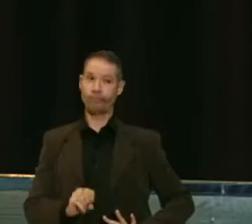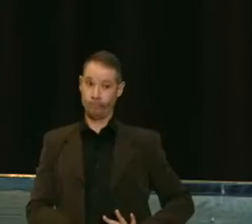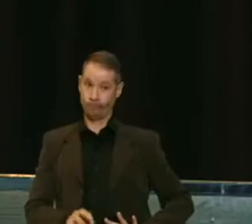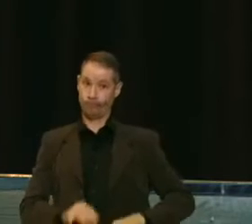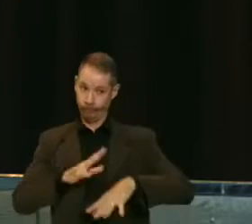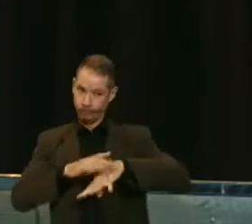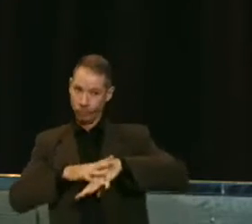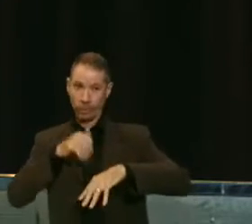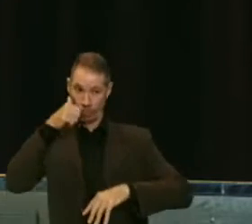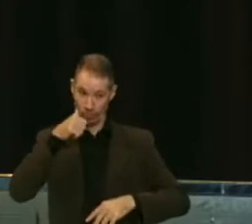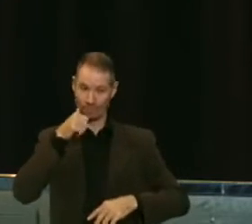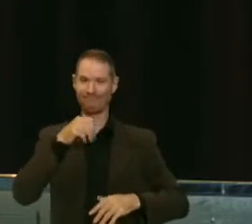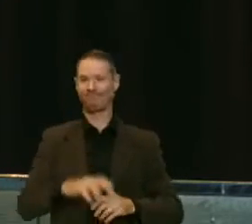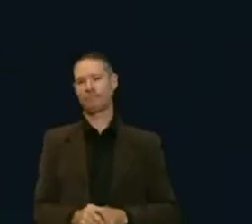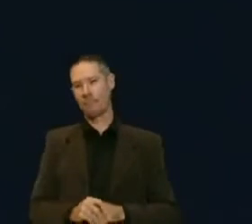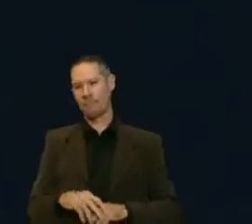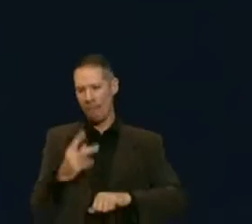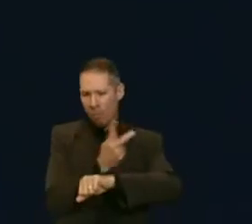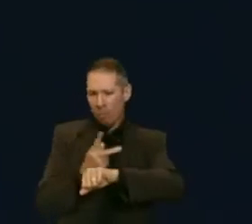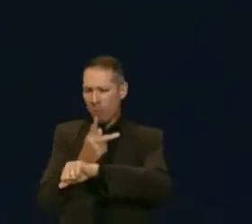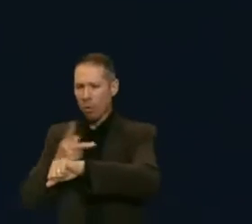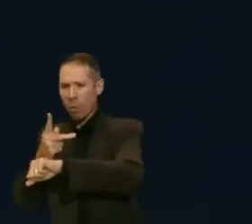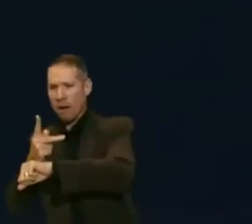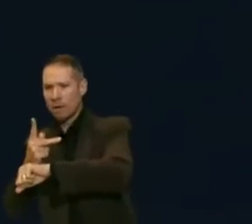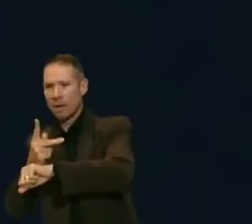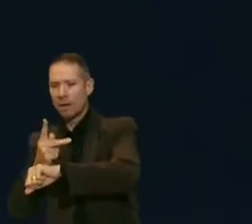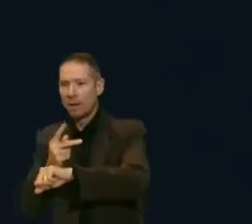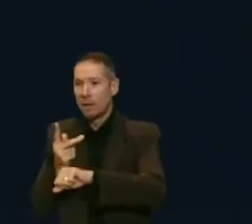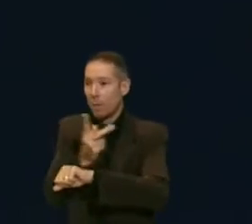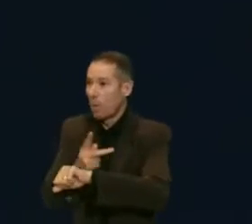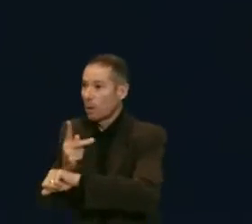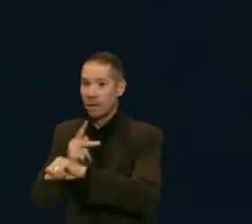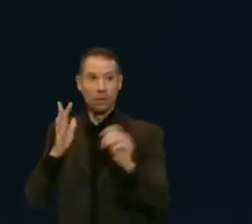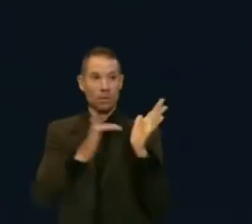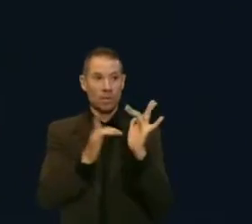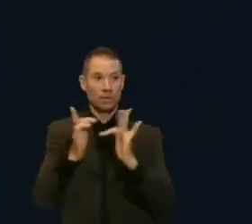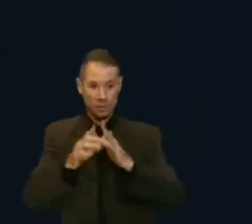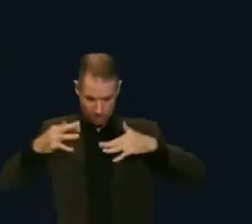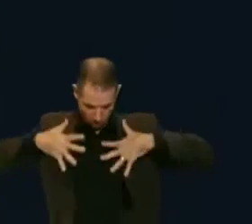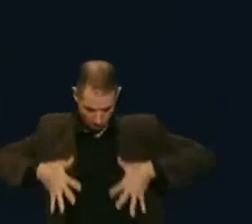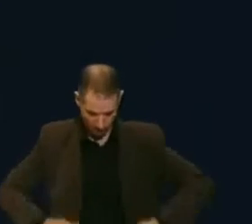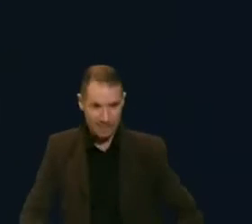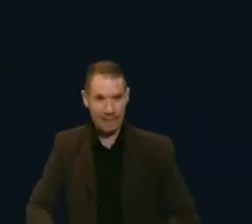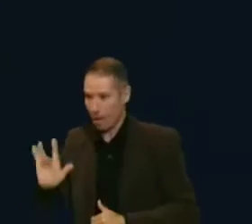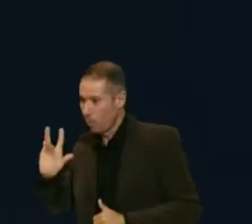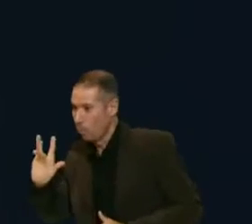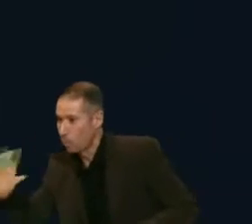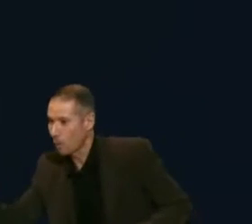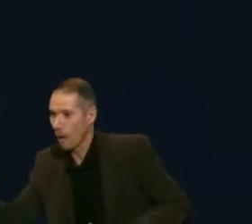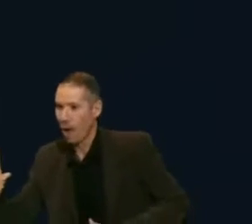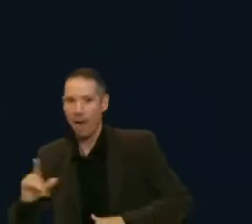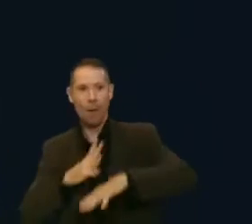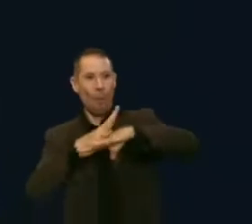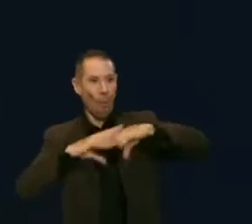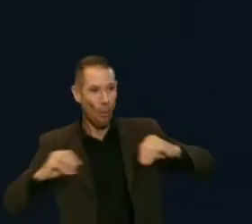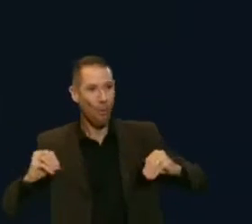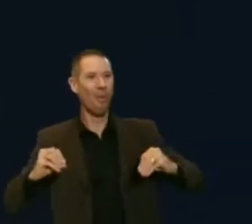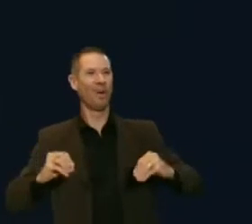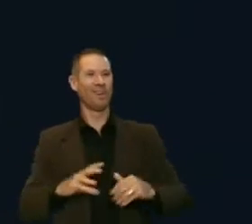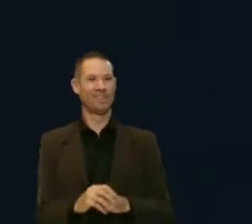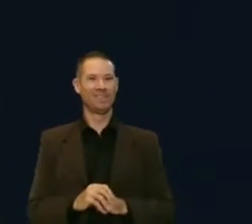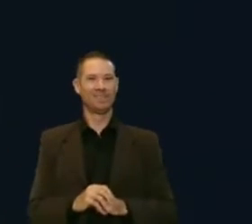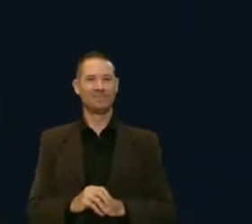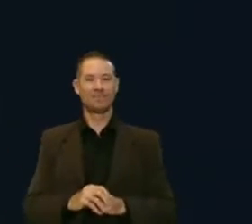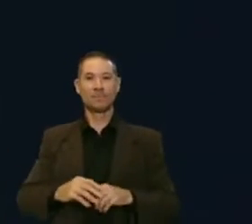sangrava enquanto procurava as vestes do seu Senhor. Às vezes chegamos como